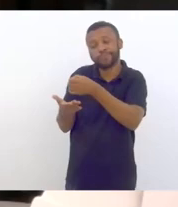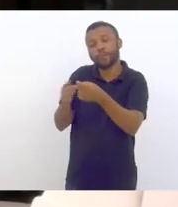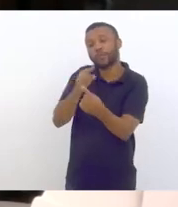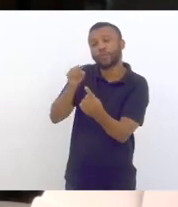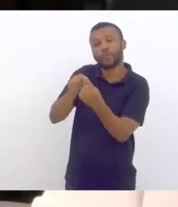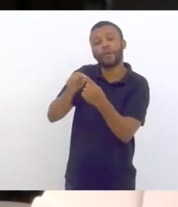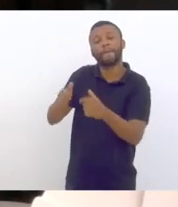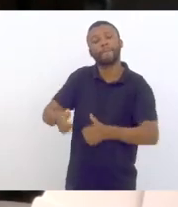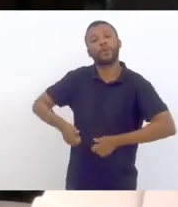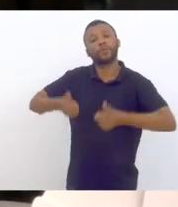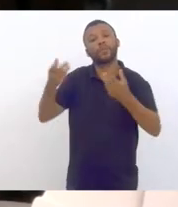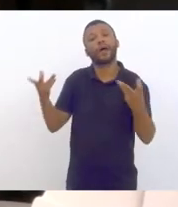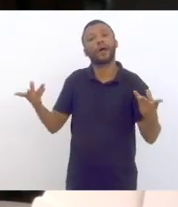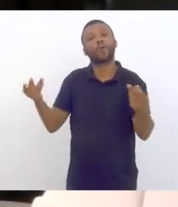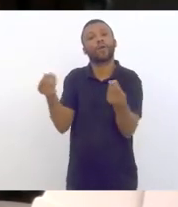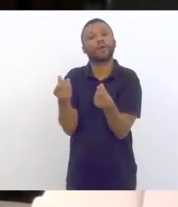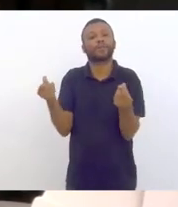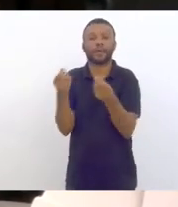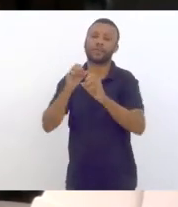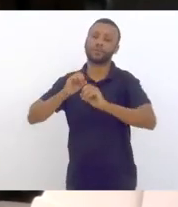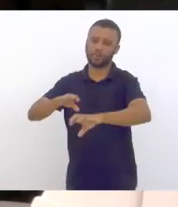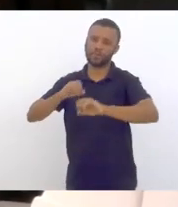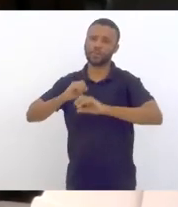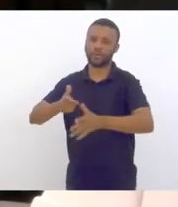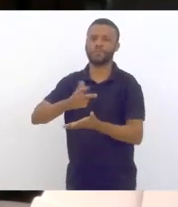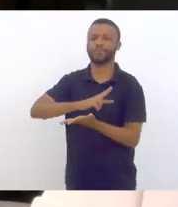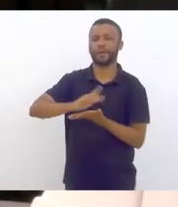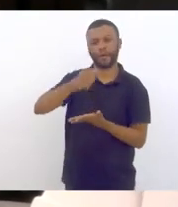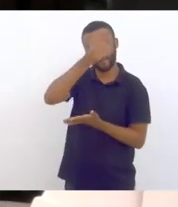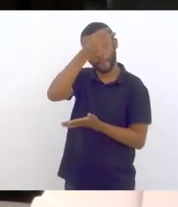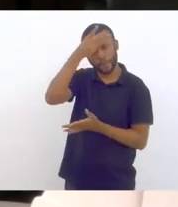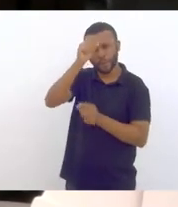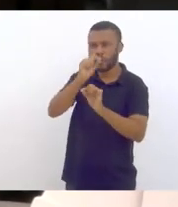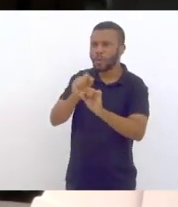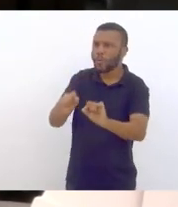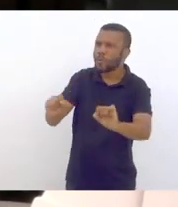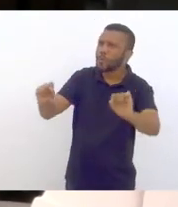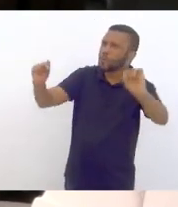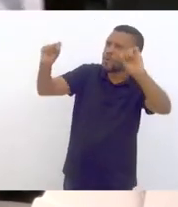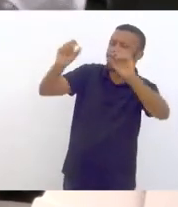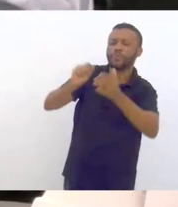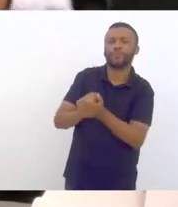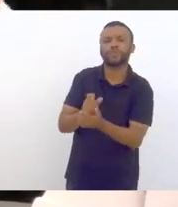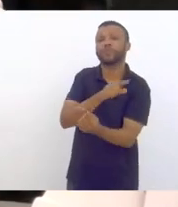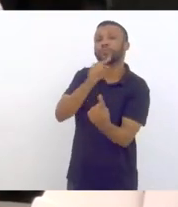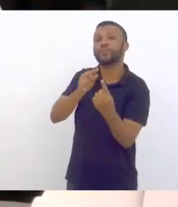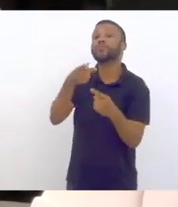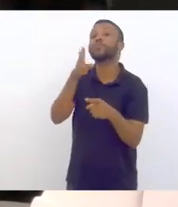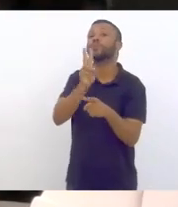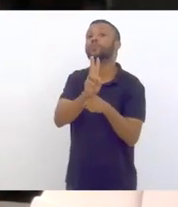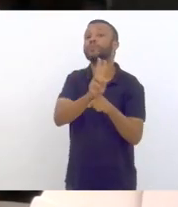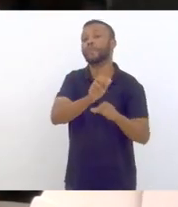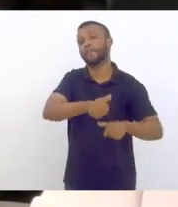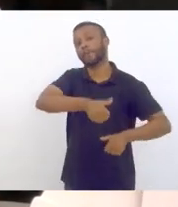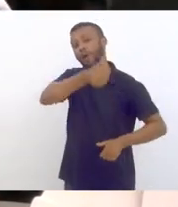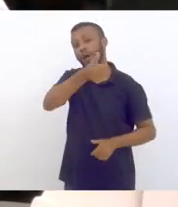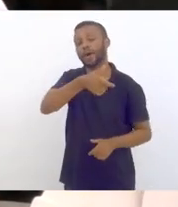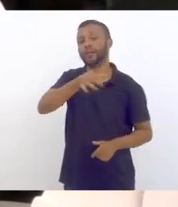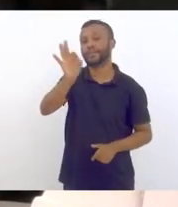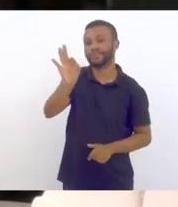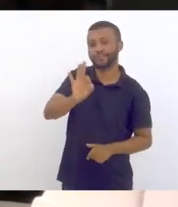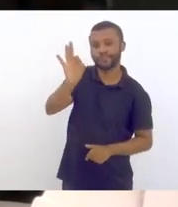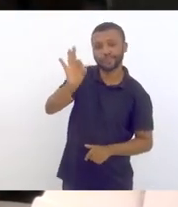da qualidade da educação Marta tem vários municípios intuitou uma forte indução para de municípios cuidem melhor dos indicadores educacionais